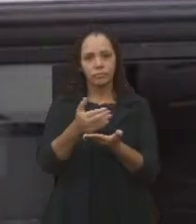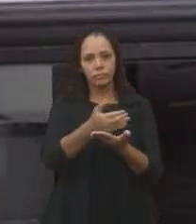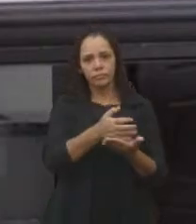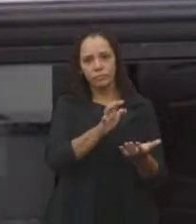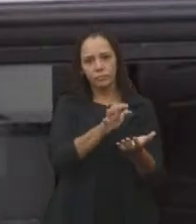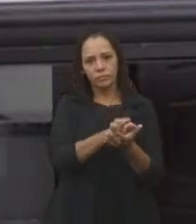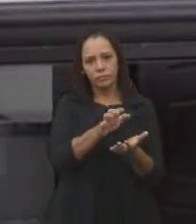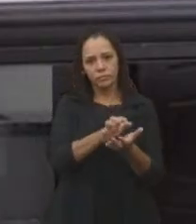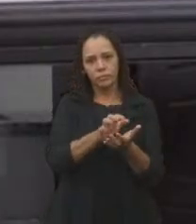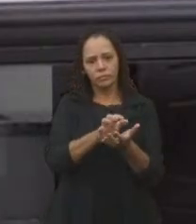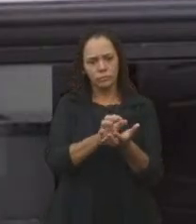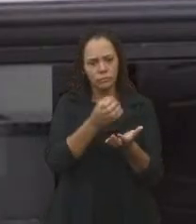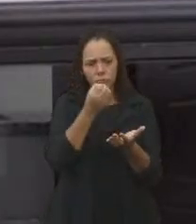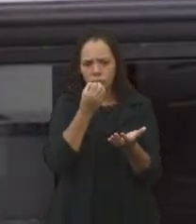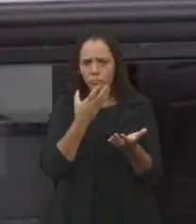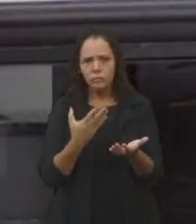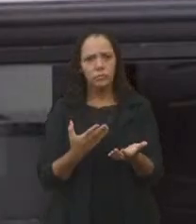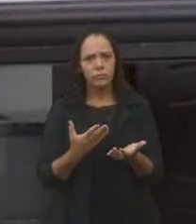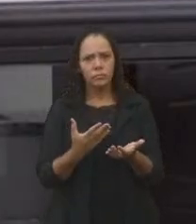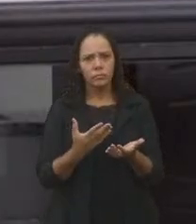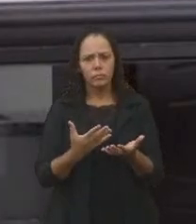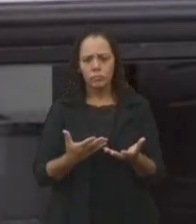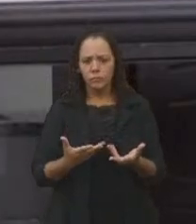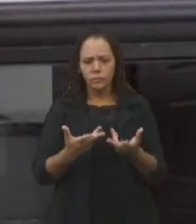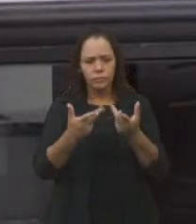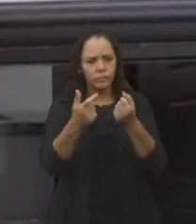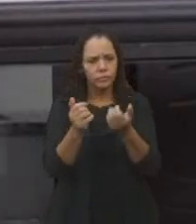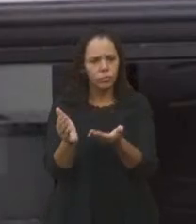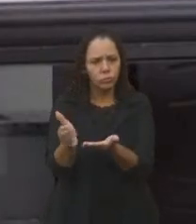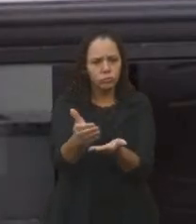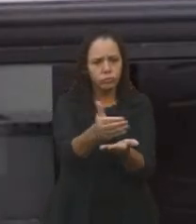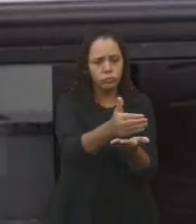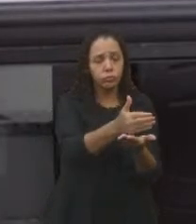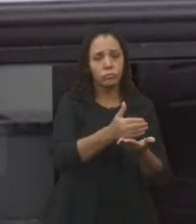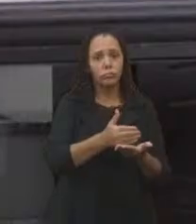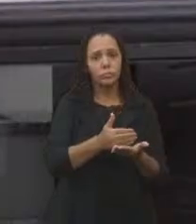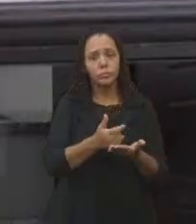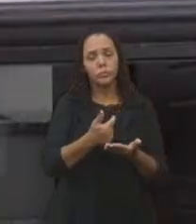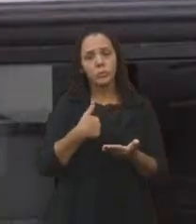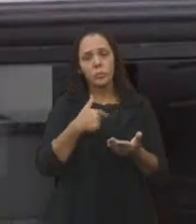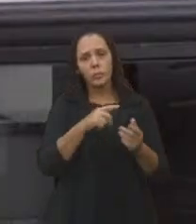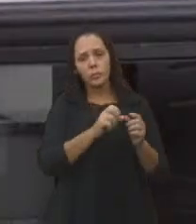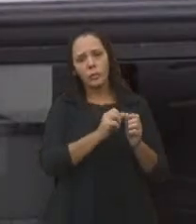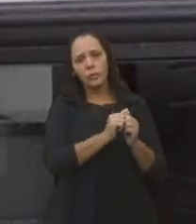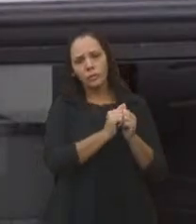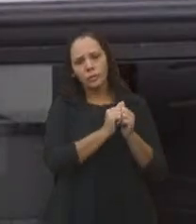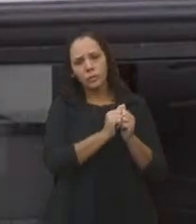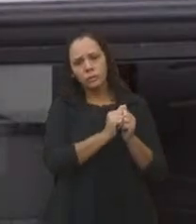Jacareí é uma arrecadação boa, excelente arrecadação de Jacareí. Eu estava acompanhando aquele